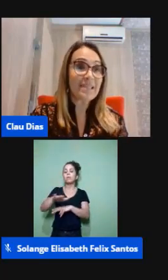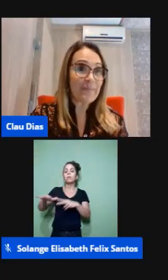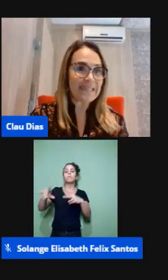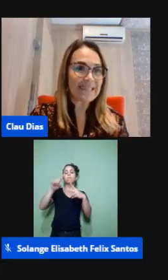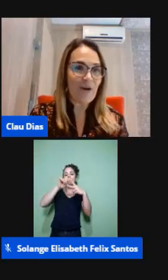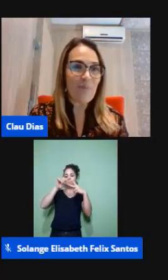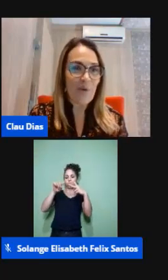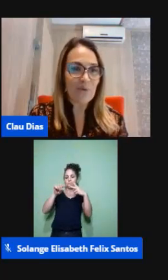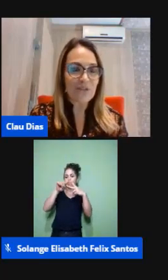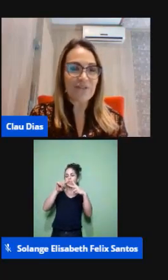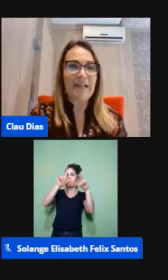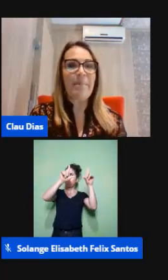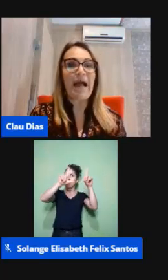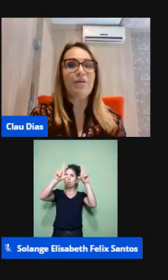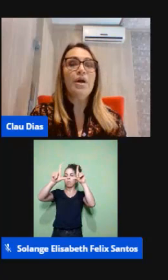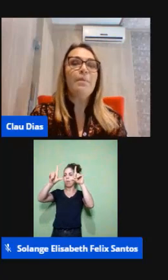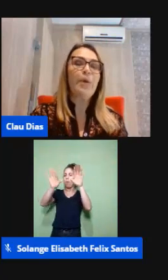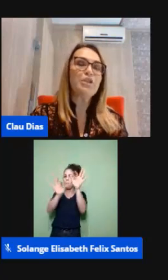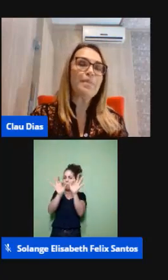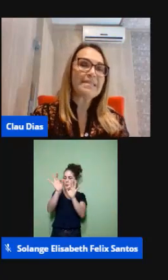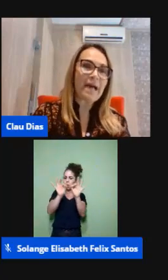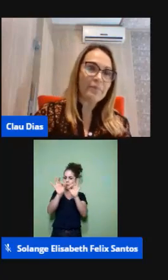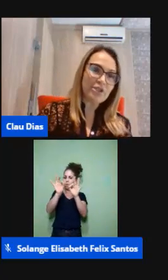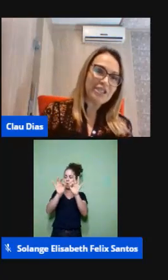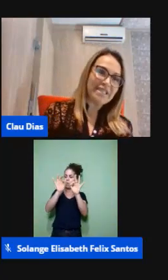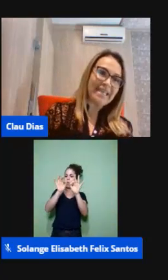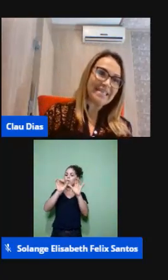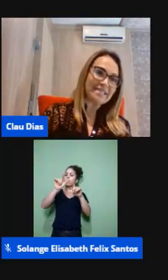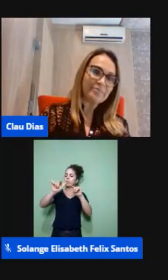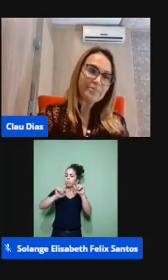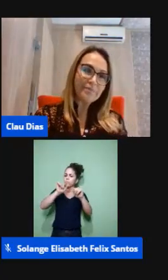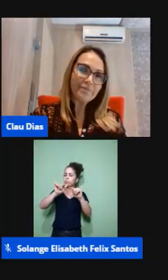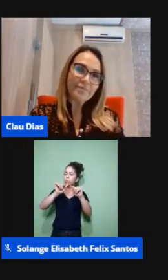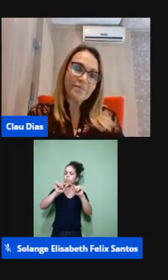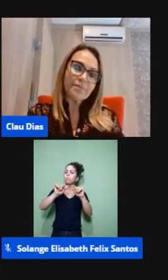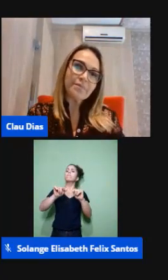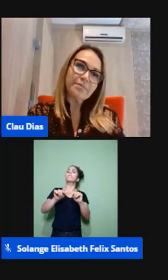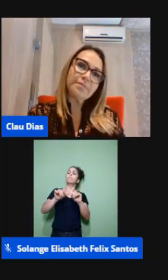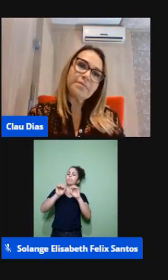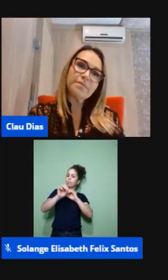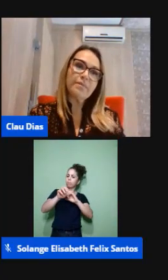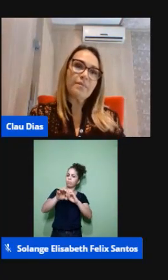gente sistematizar um pouco o nosso trabalho. Pode passar, por gentileza.